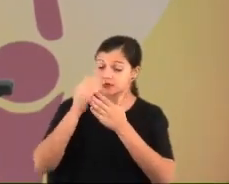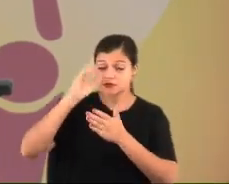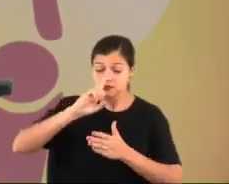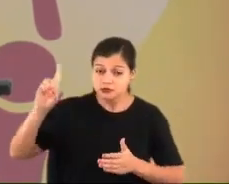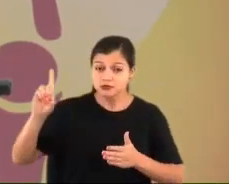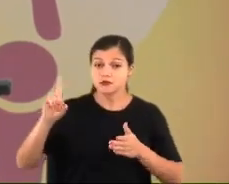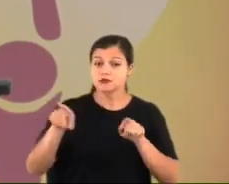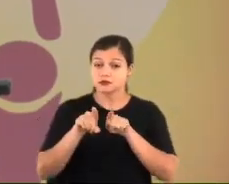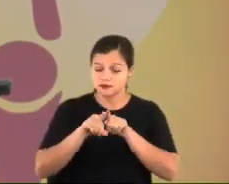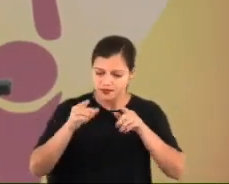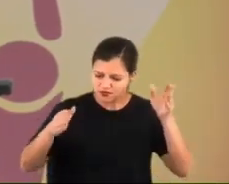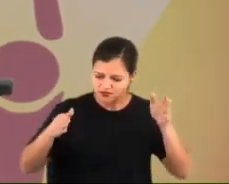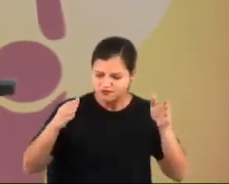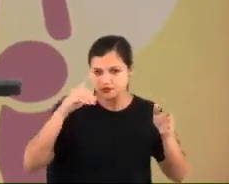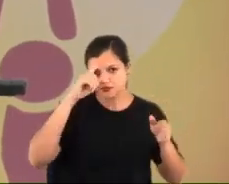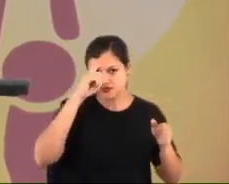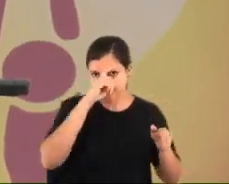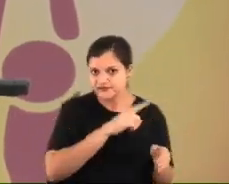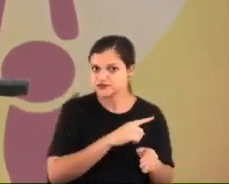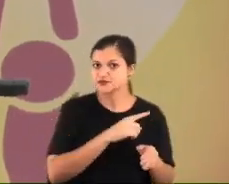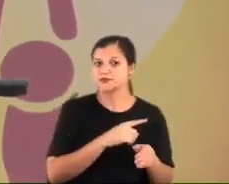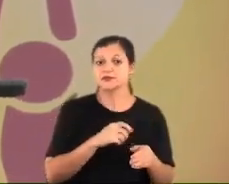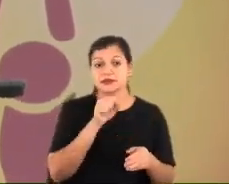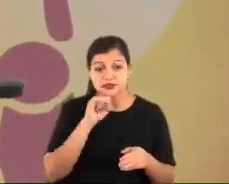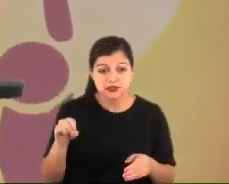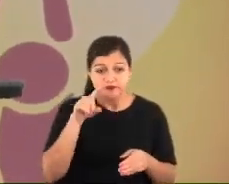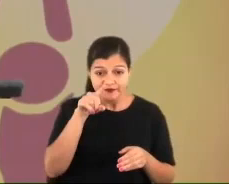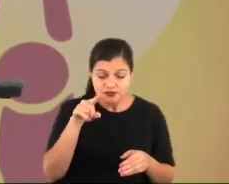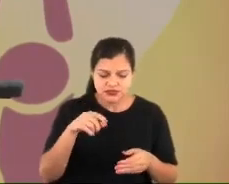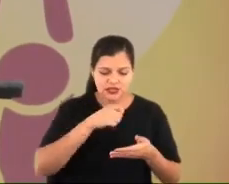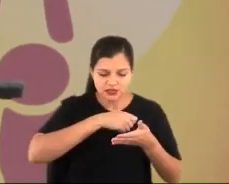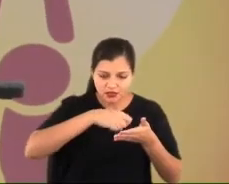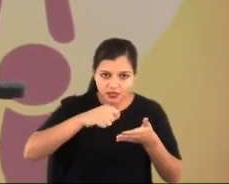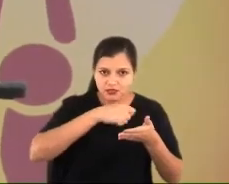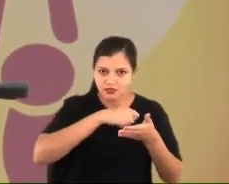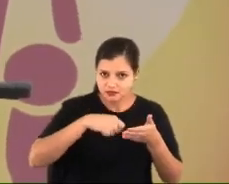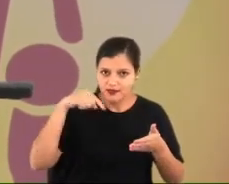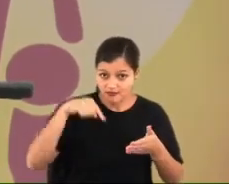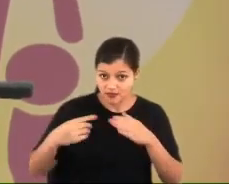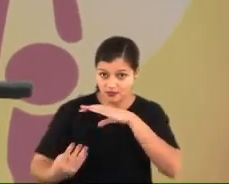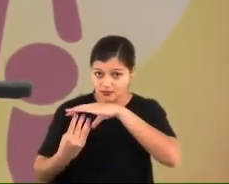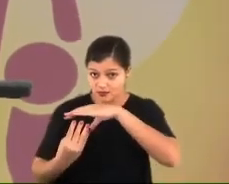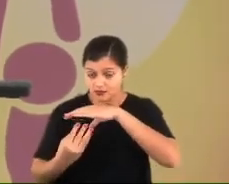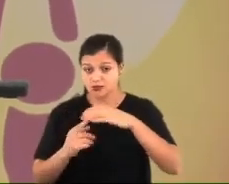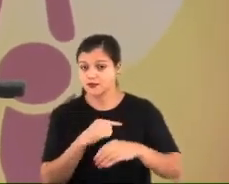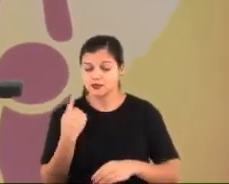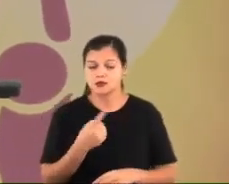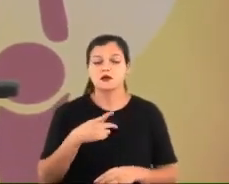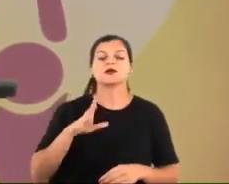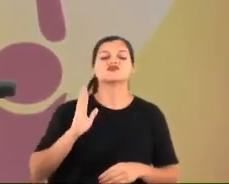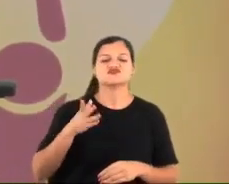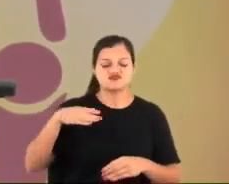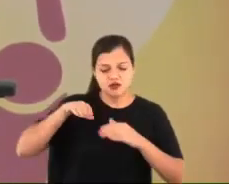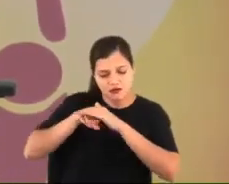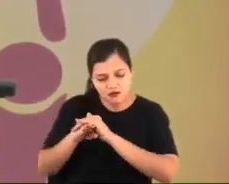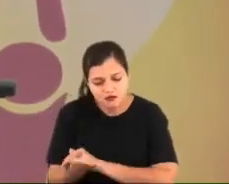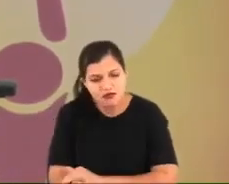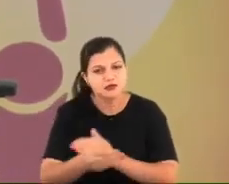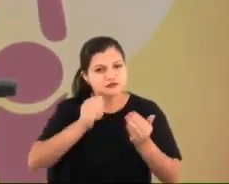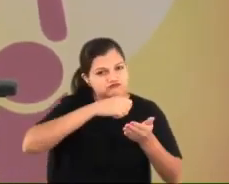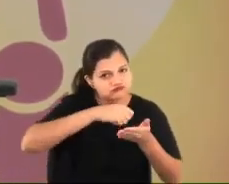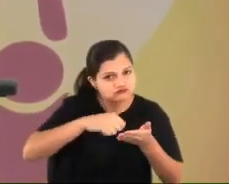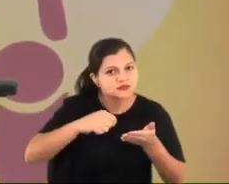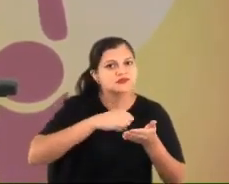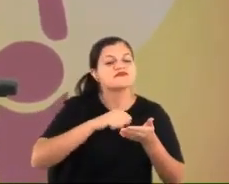aí, aqui na igreja sempre tem um costume da gente anotar as mensagens. O pastor Josh McDowell, um escritor